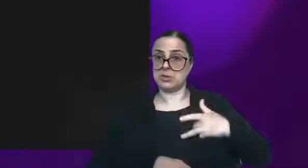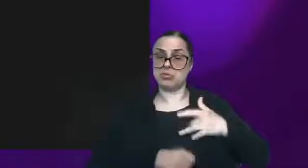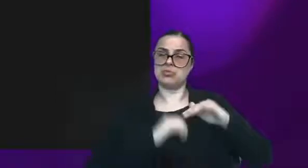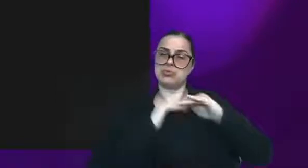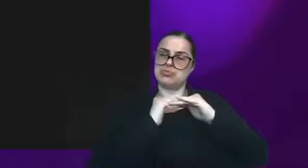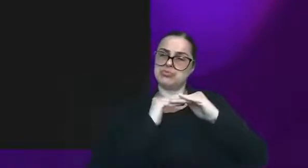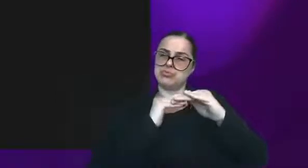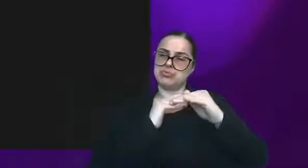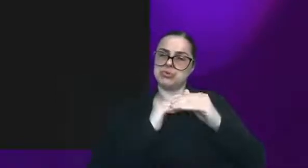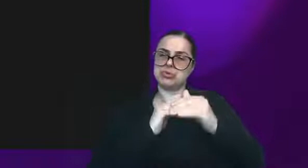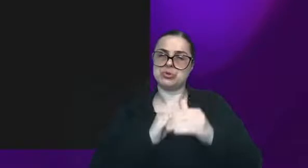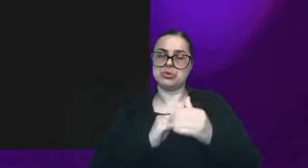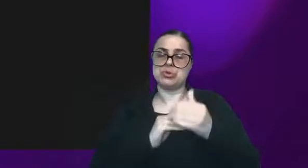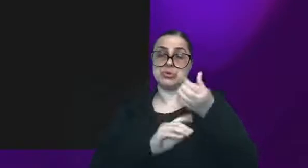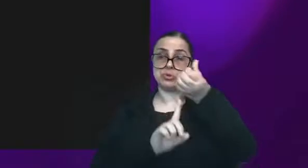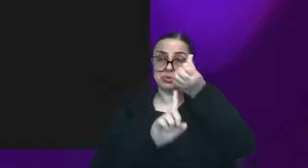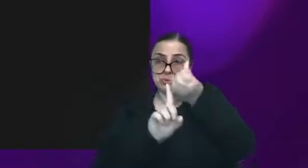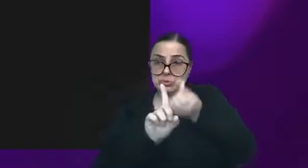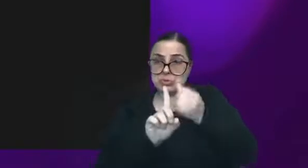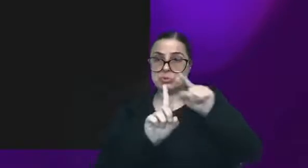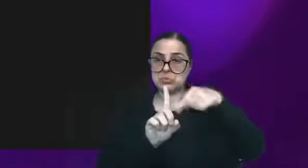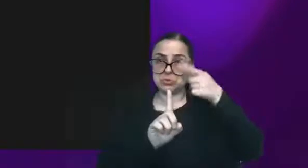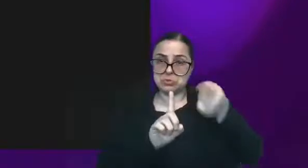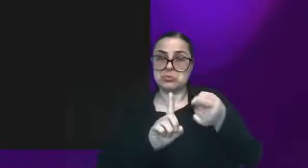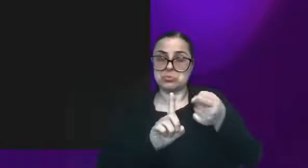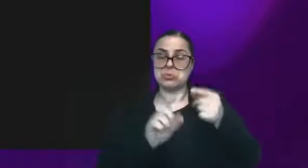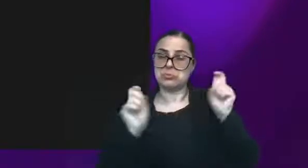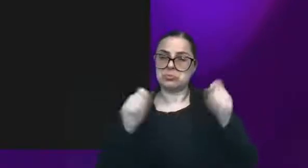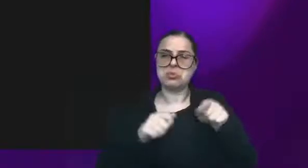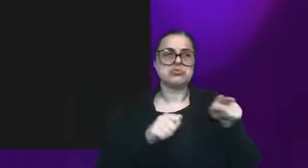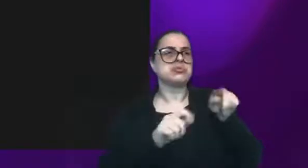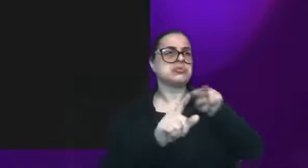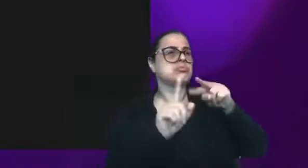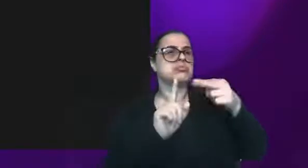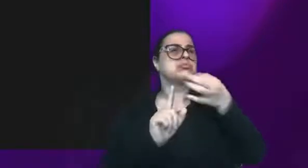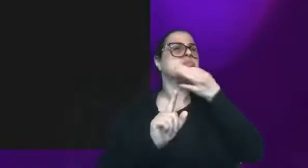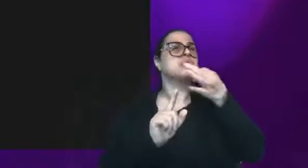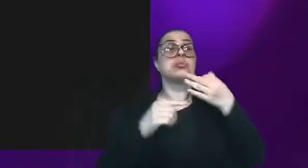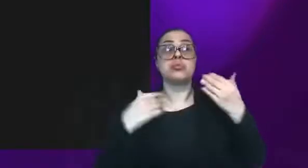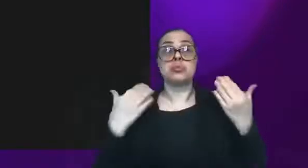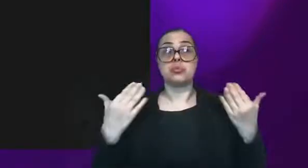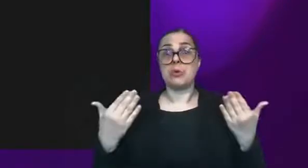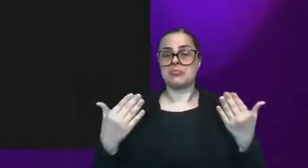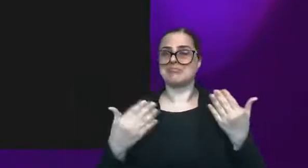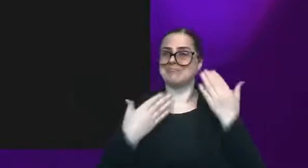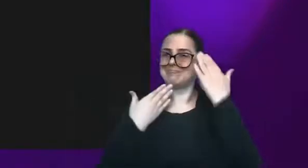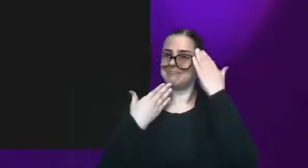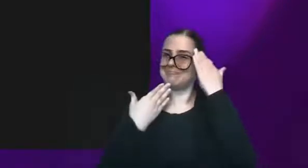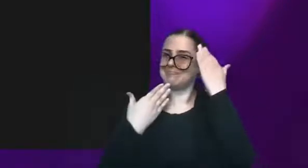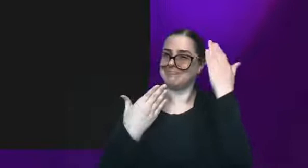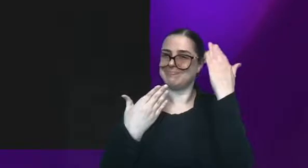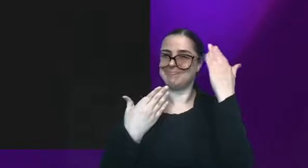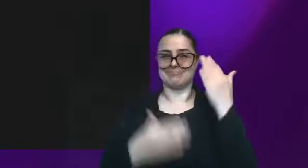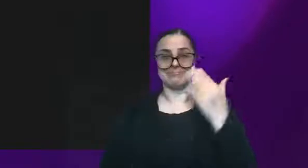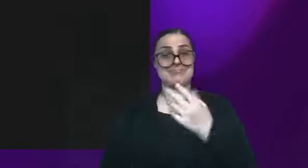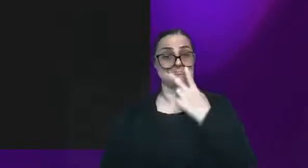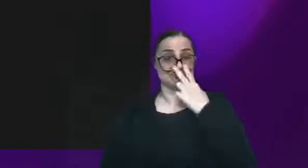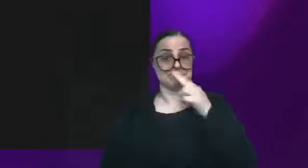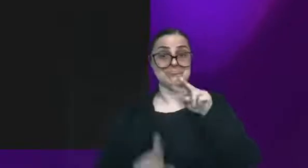pode avançar pelo seu olhar nesse momento. Obrigado. Eu acho que numa